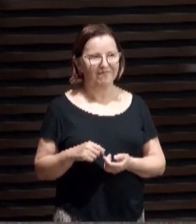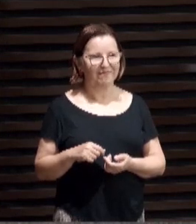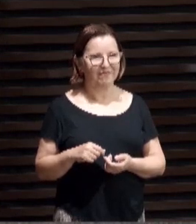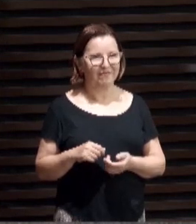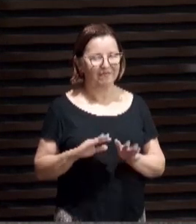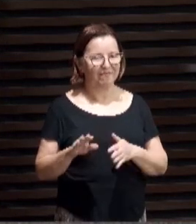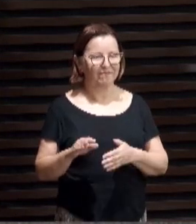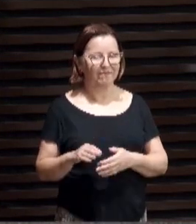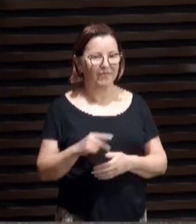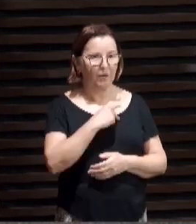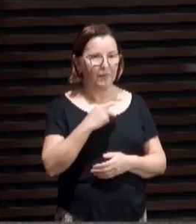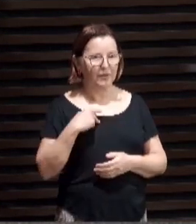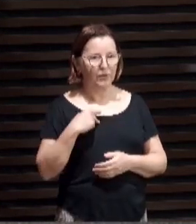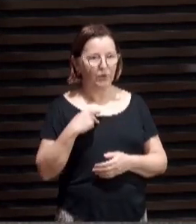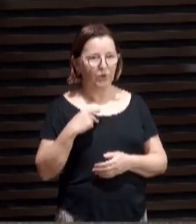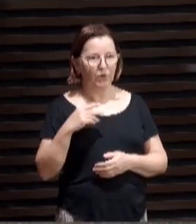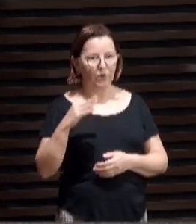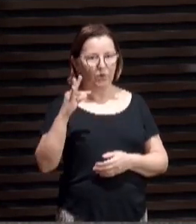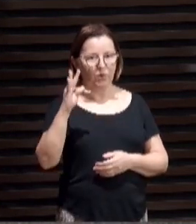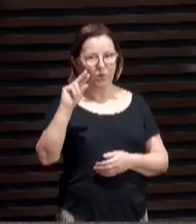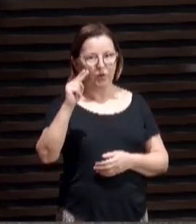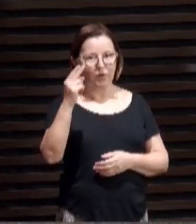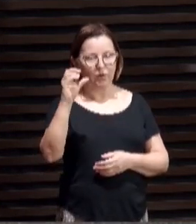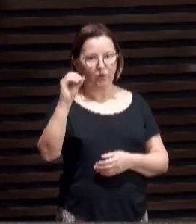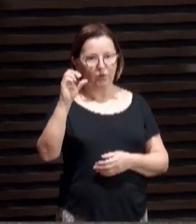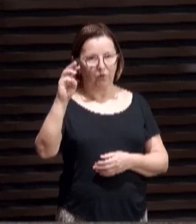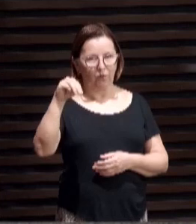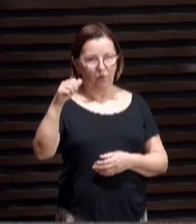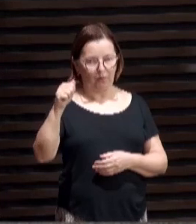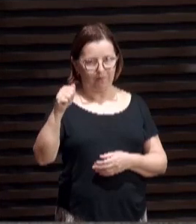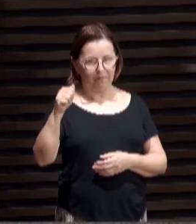Pastor Thomas, quando foi pastor aqui nessa igreja, ele contou uma história de um